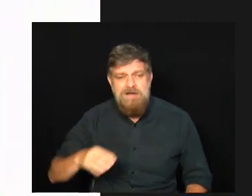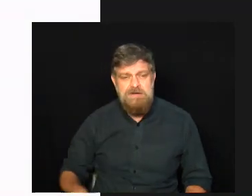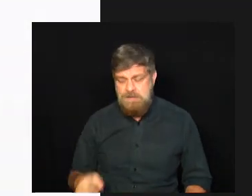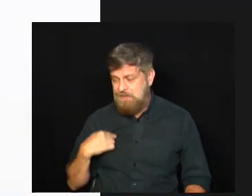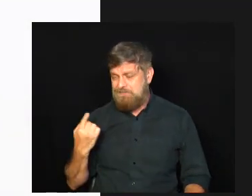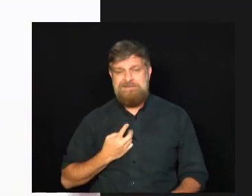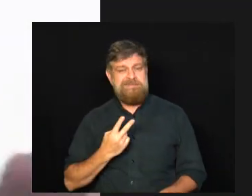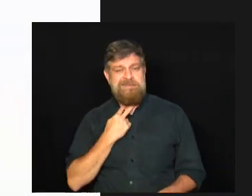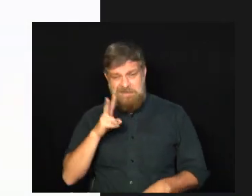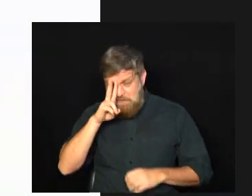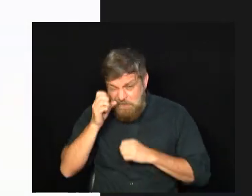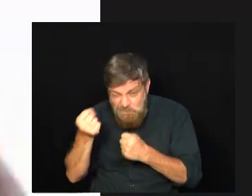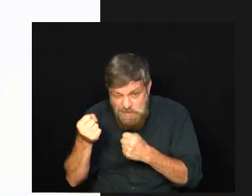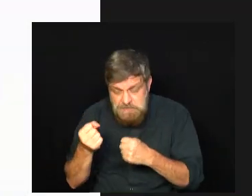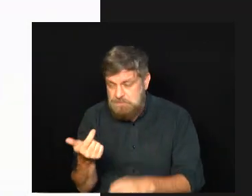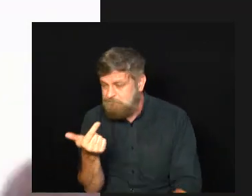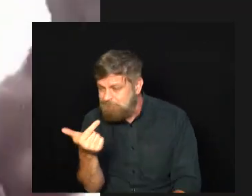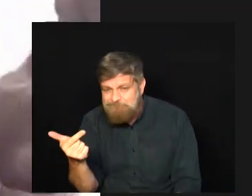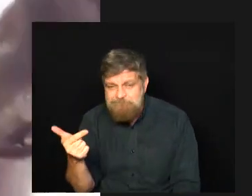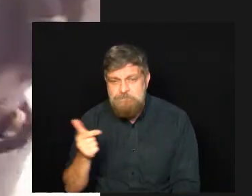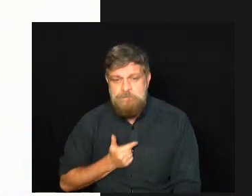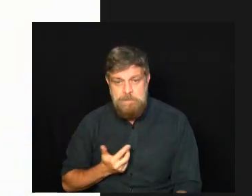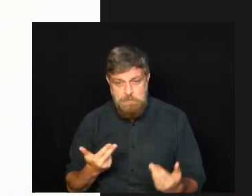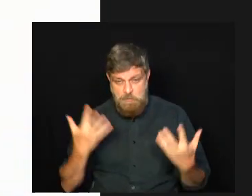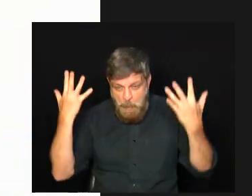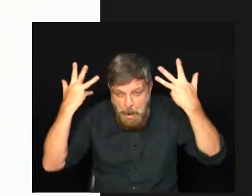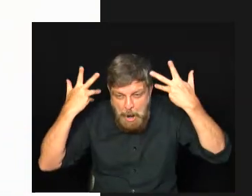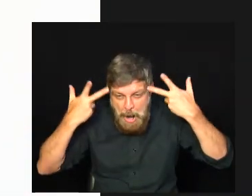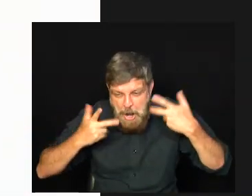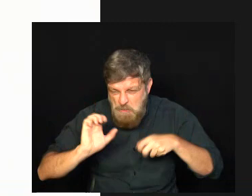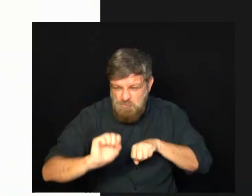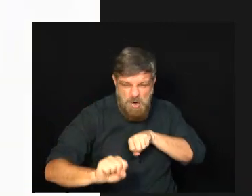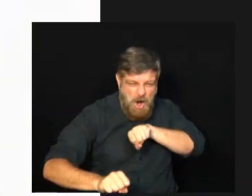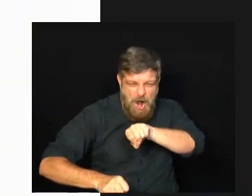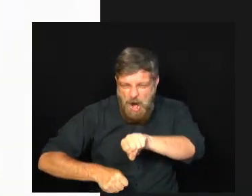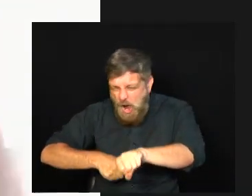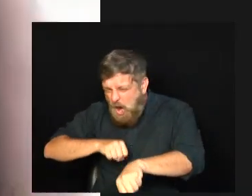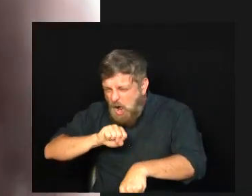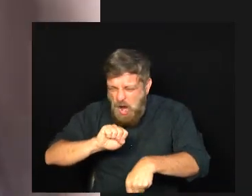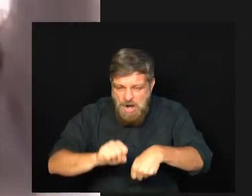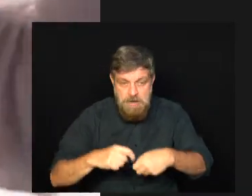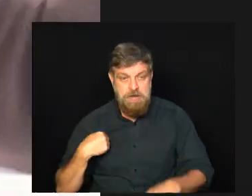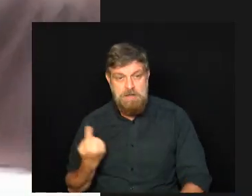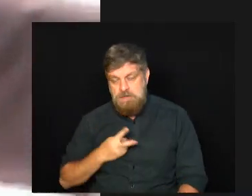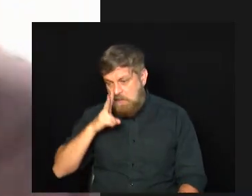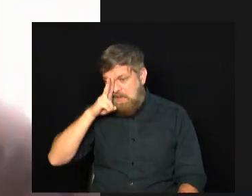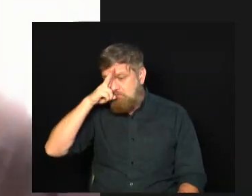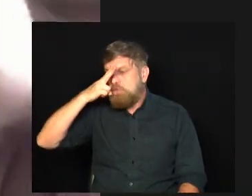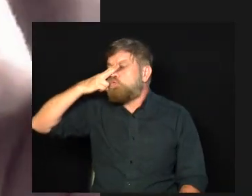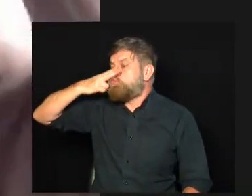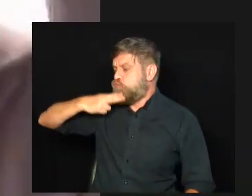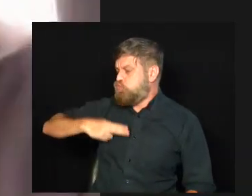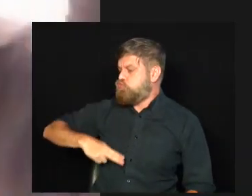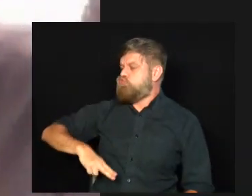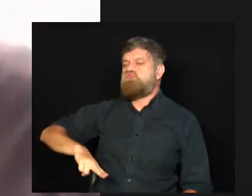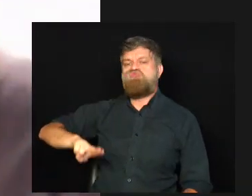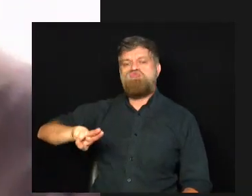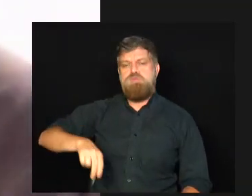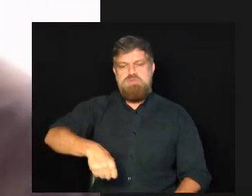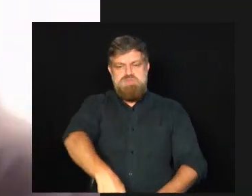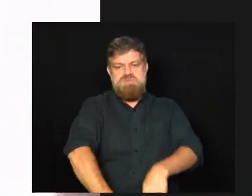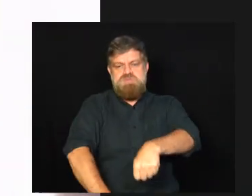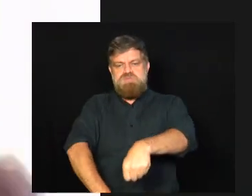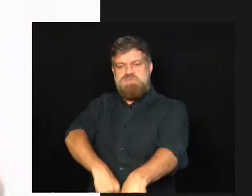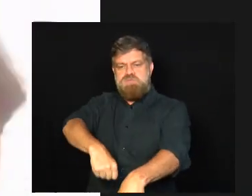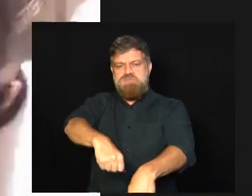não temos força, não temos a força de um leão, não temos a força de um elefante,